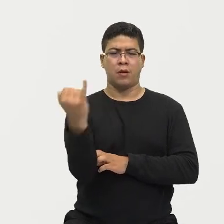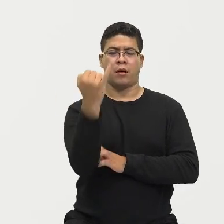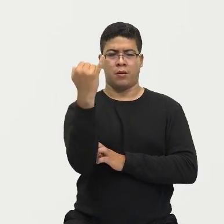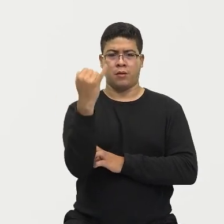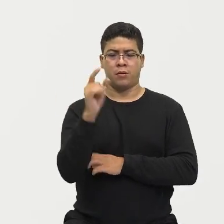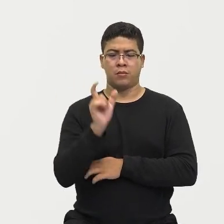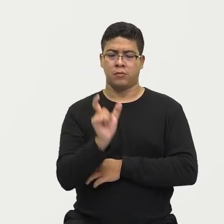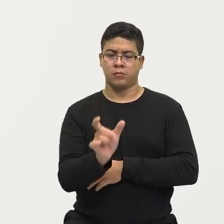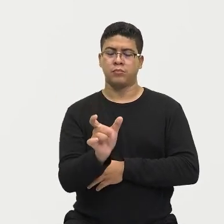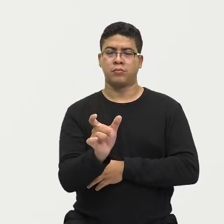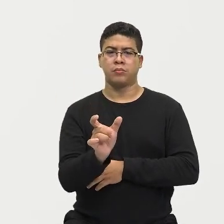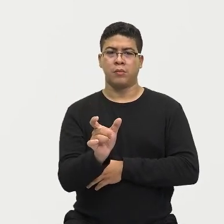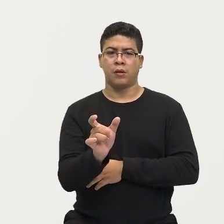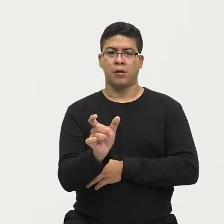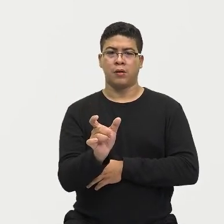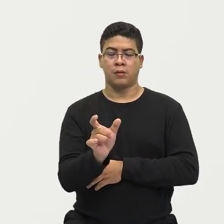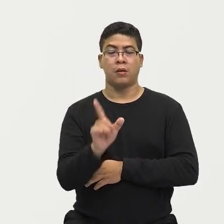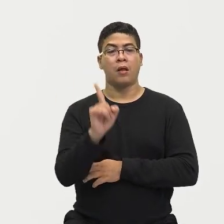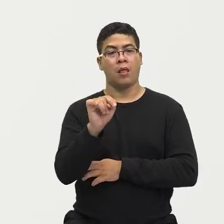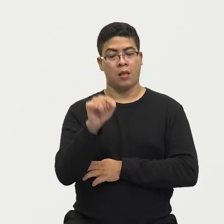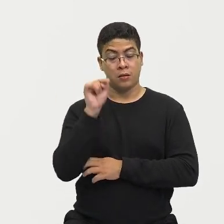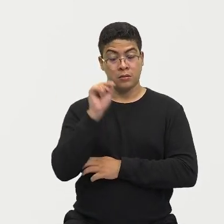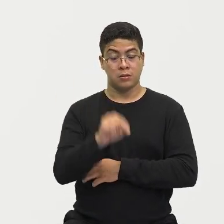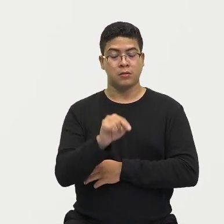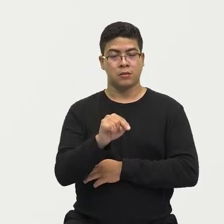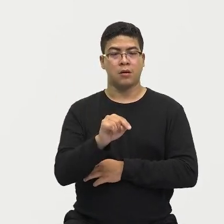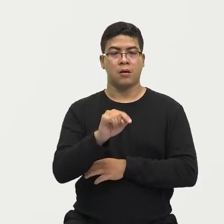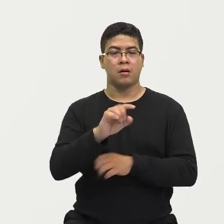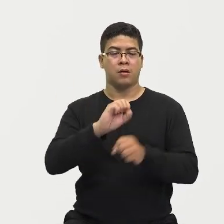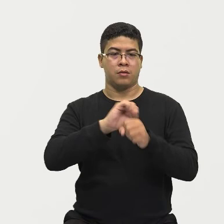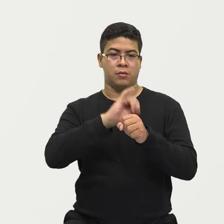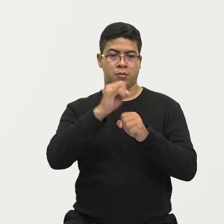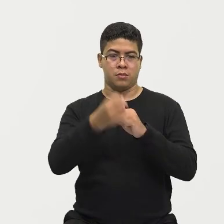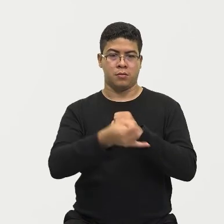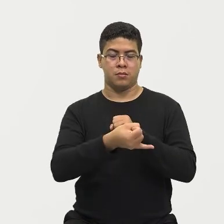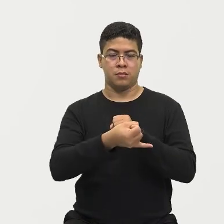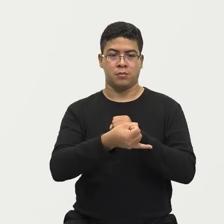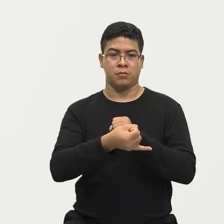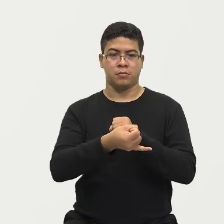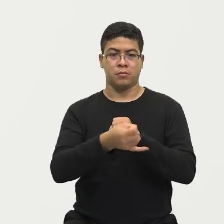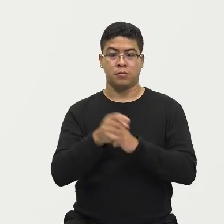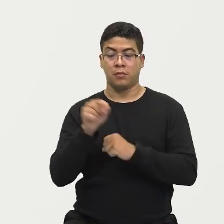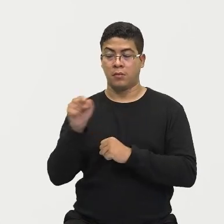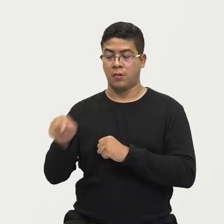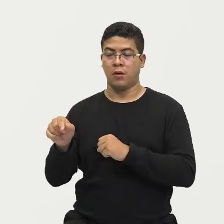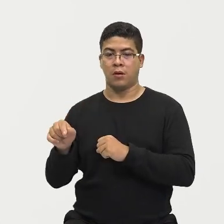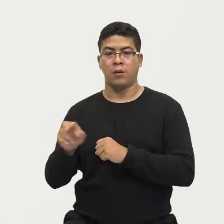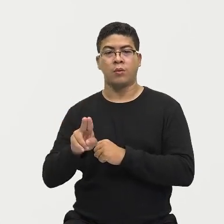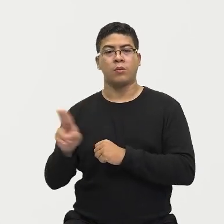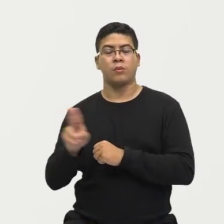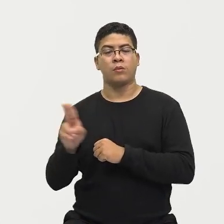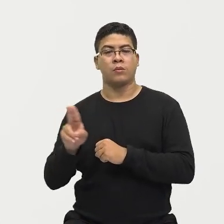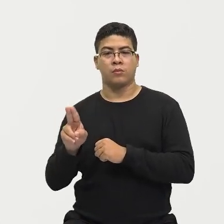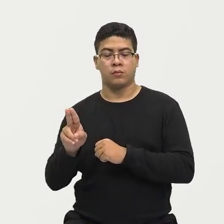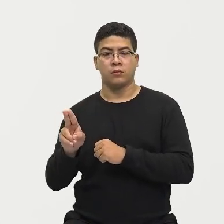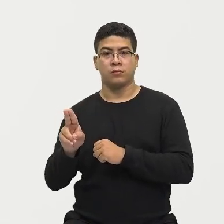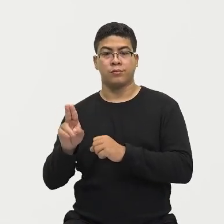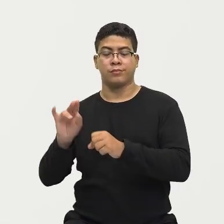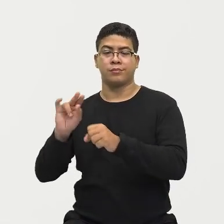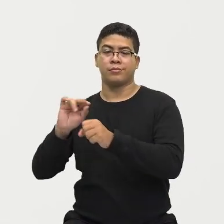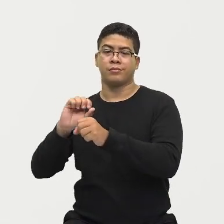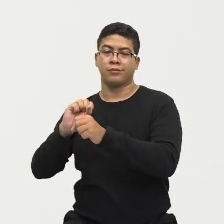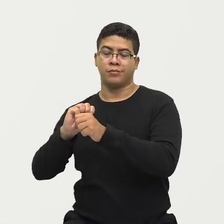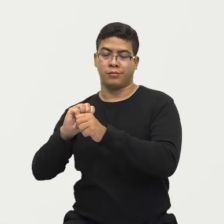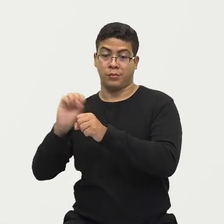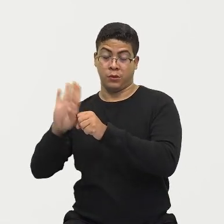aqui o adjetivo. E temos aqui o nome, que é o substantivo. O avalista.